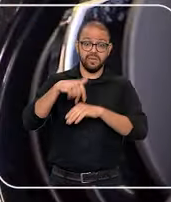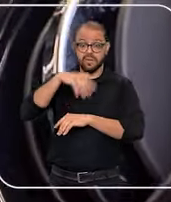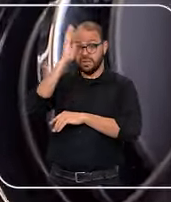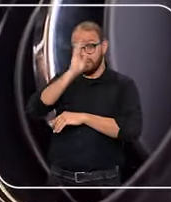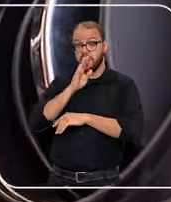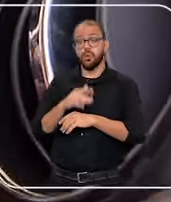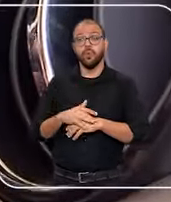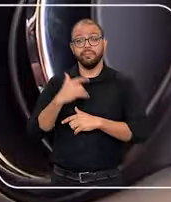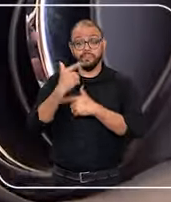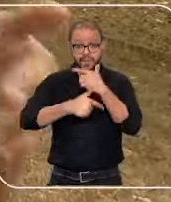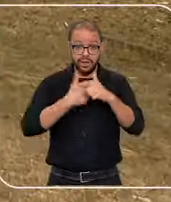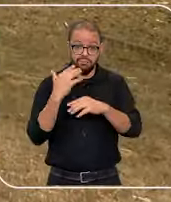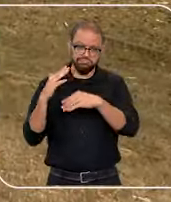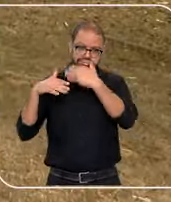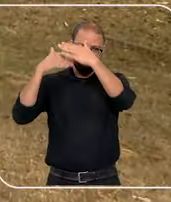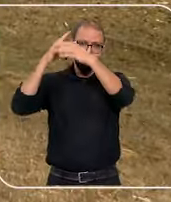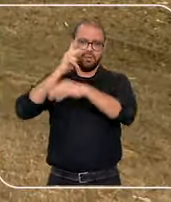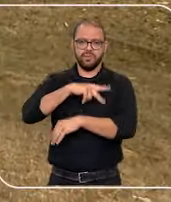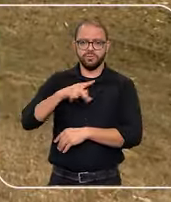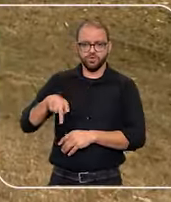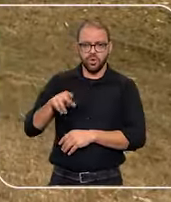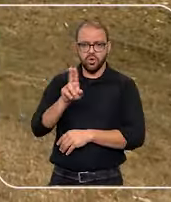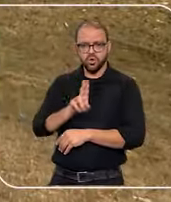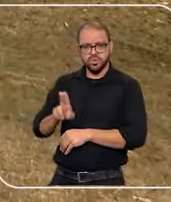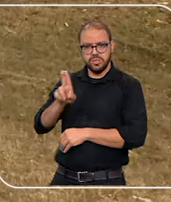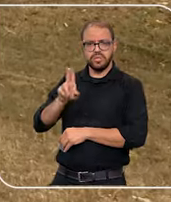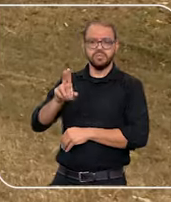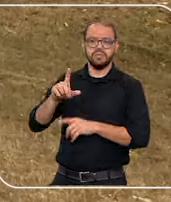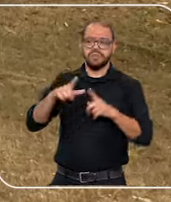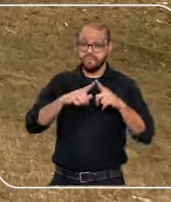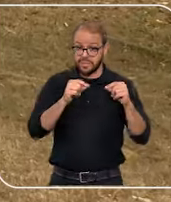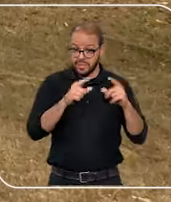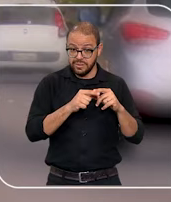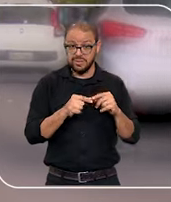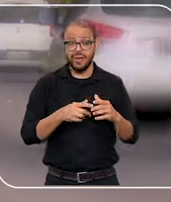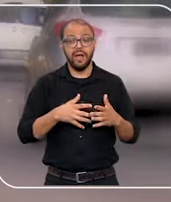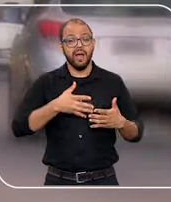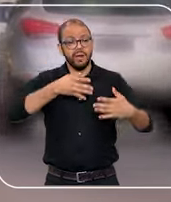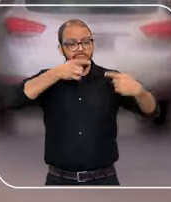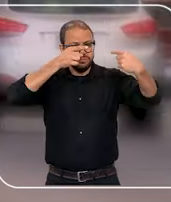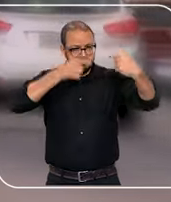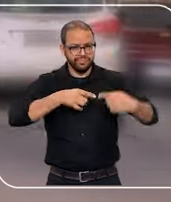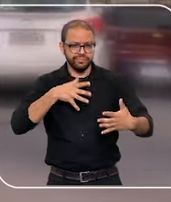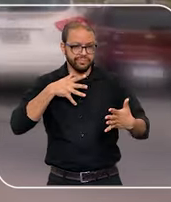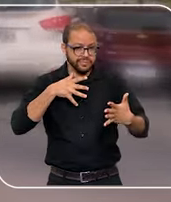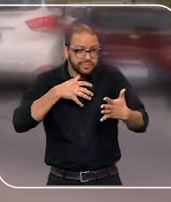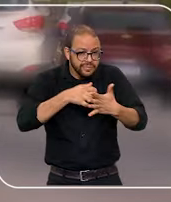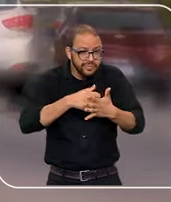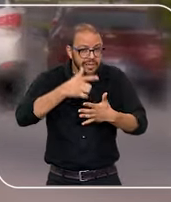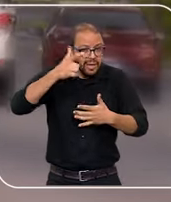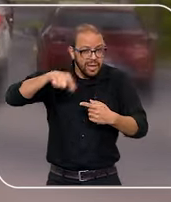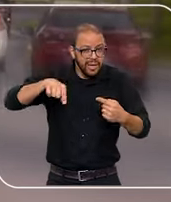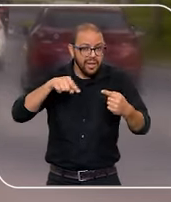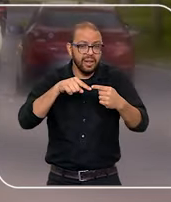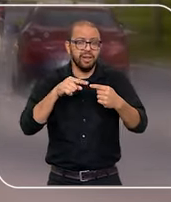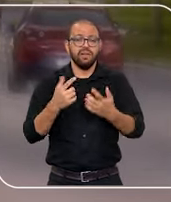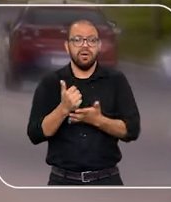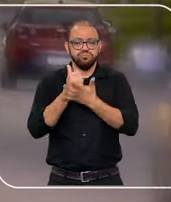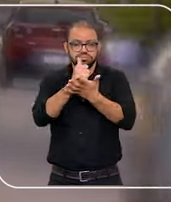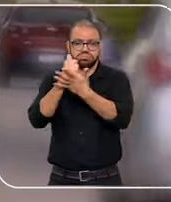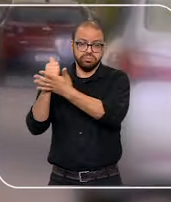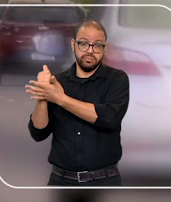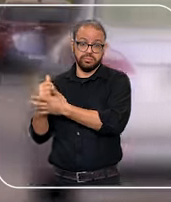avanço no Brasil de um serviço que, segundo este professor da Universidade de Brasília, traz impactos que vão além da mobilidade